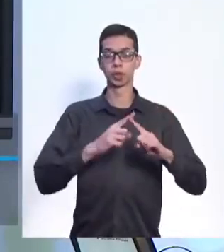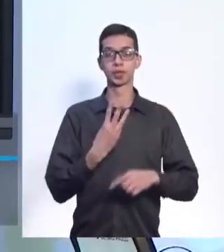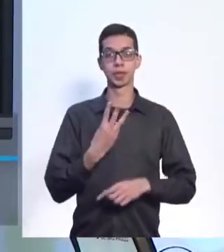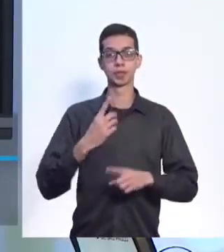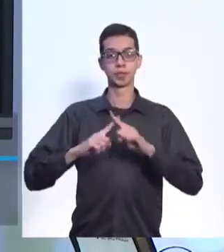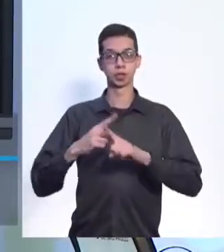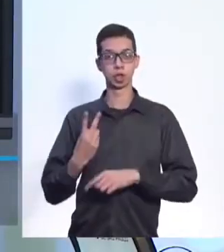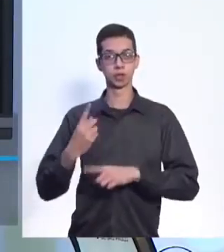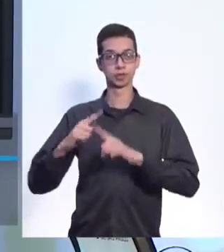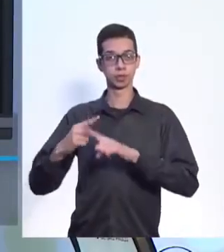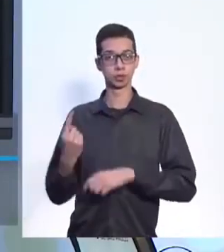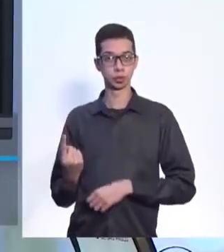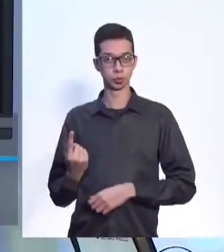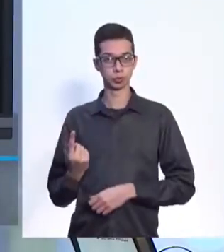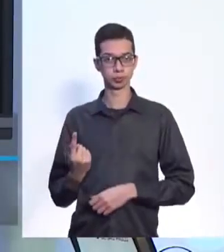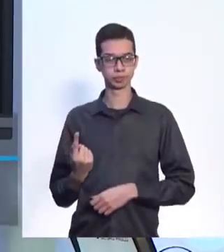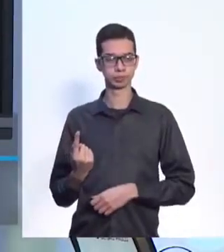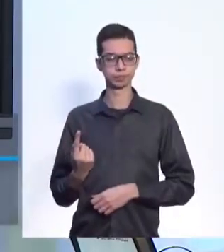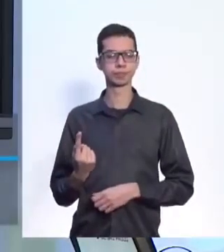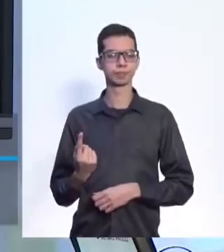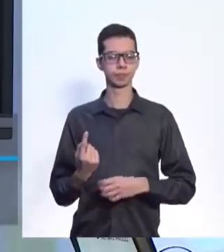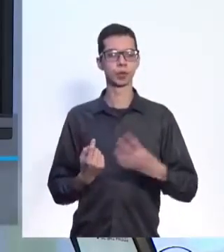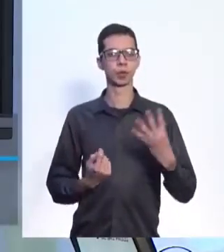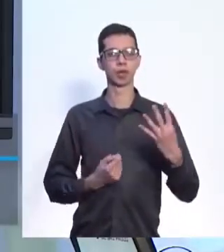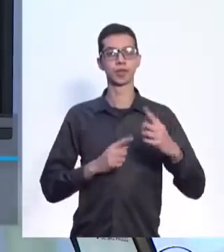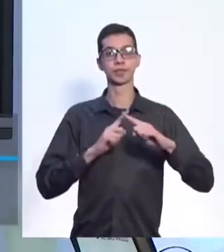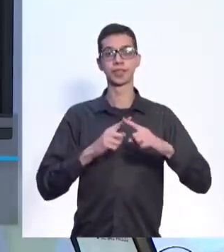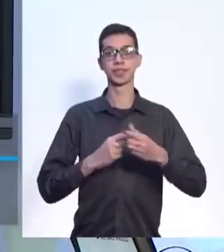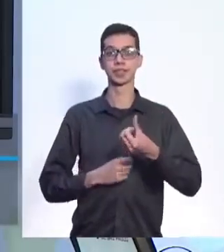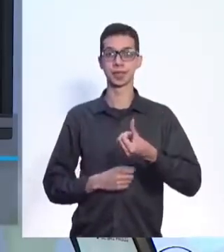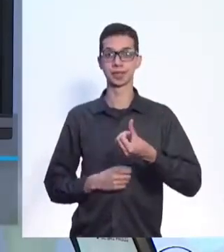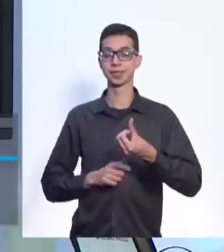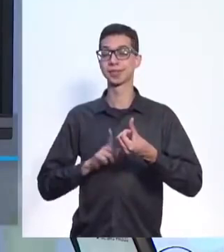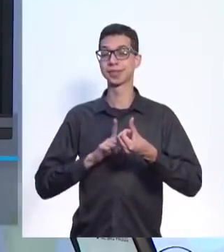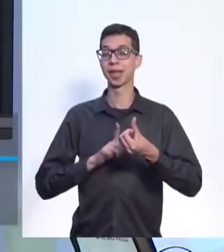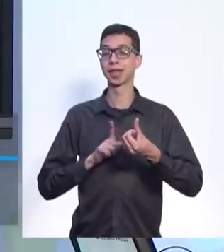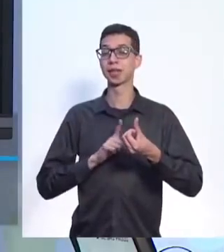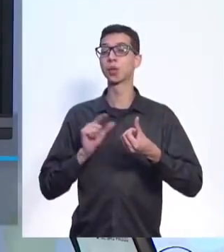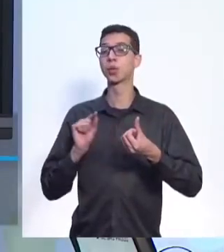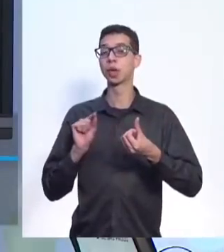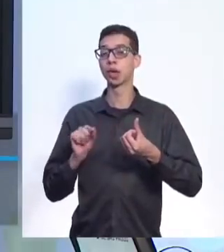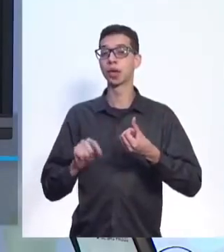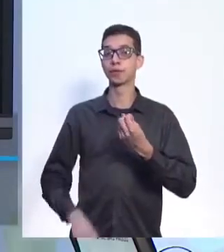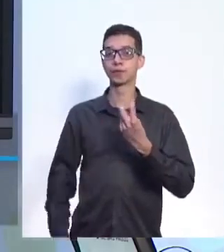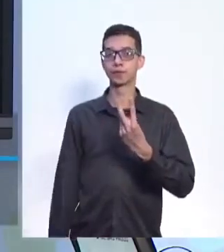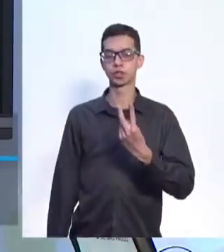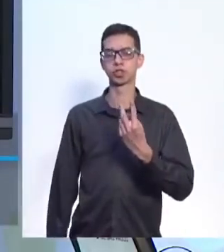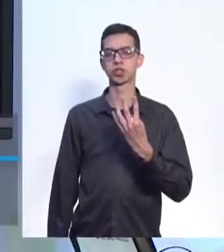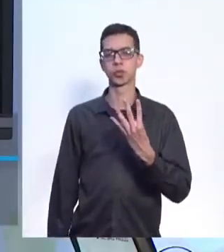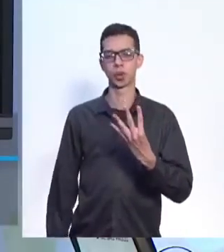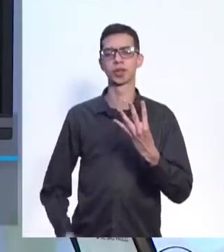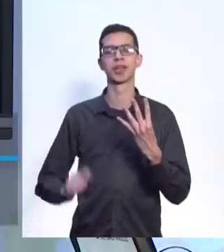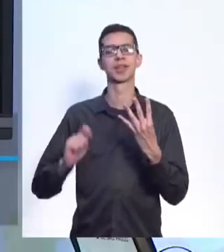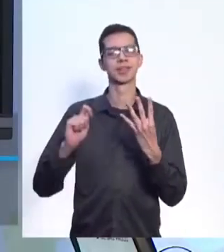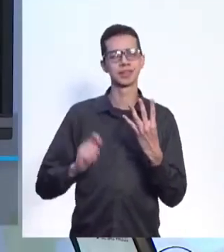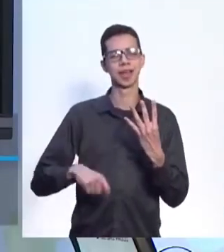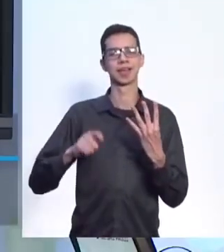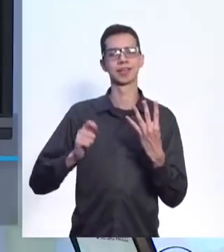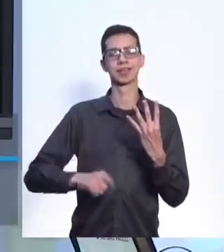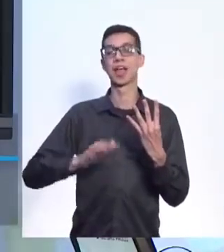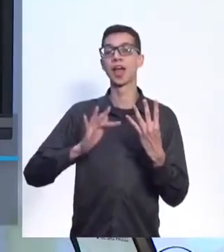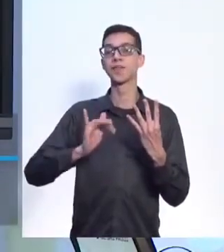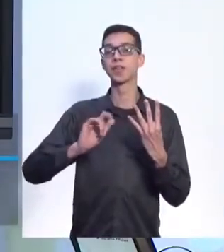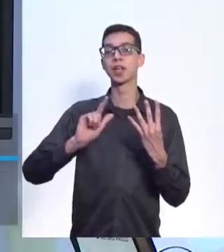1. Eu vou fazer 4 vezes 6. Eu vou ter 24 possibilidades de filas para